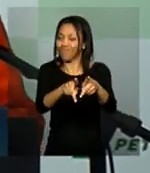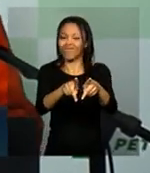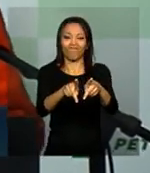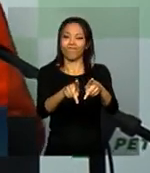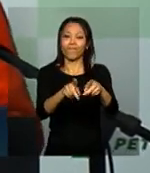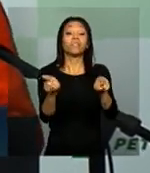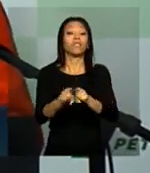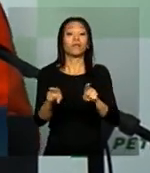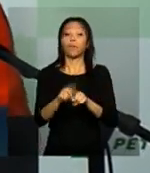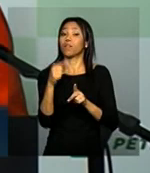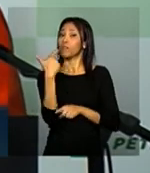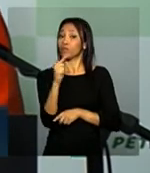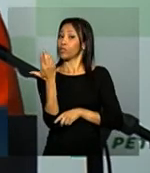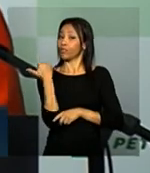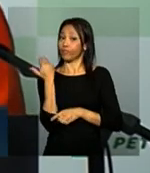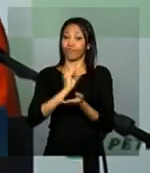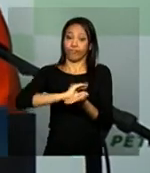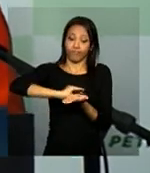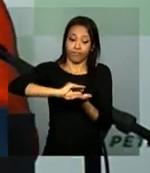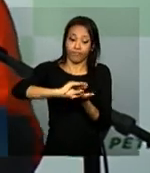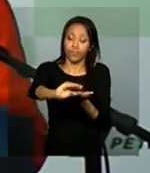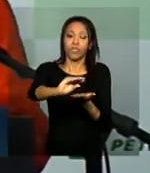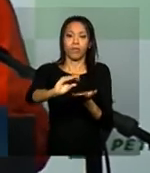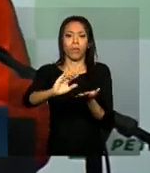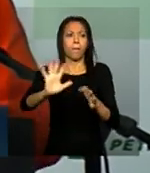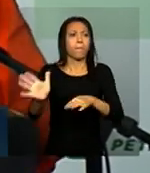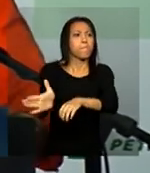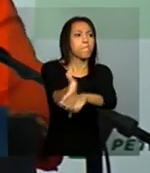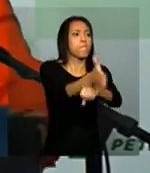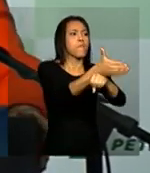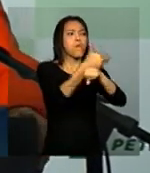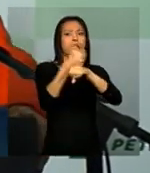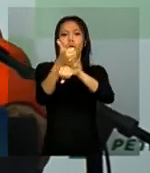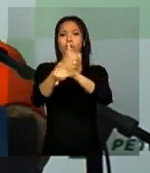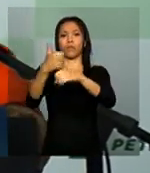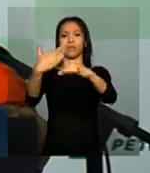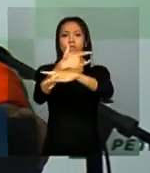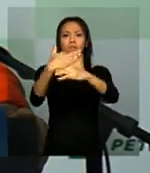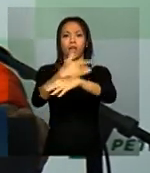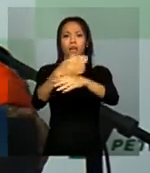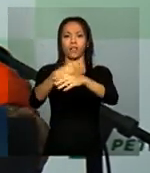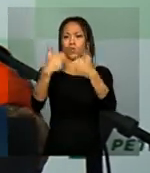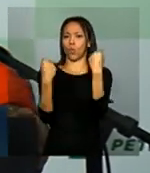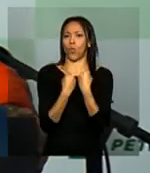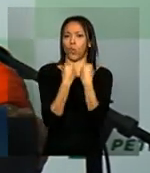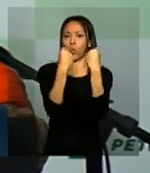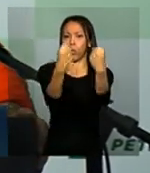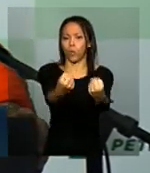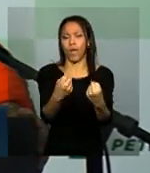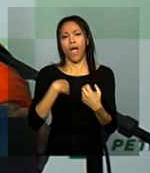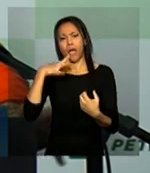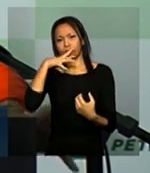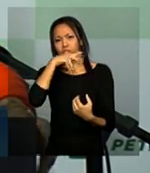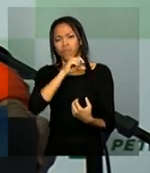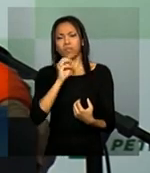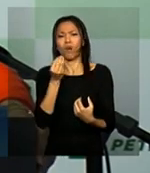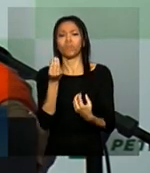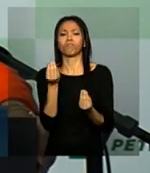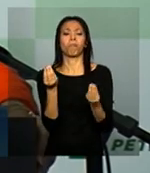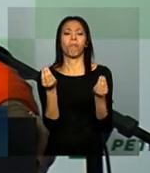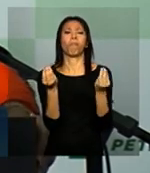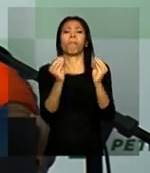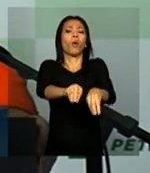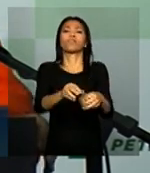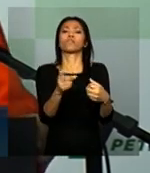não se investia em mobilidade urbana, se achava que simplesmente ônibus resolvia o